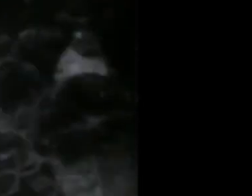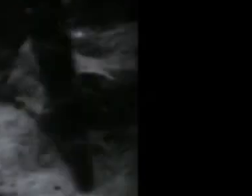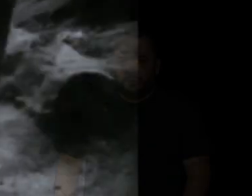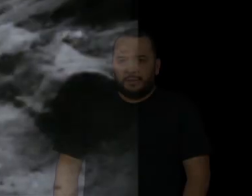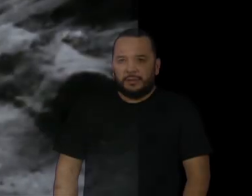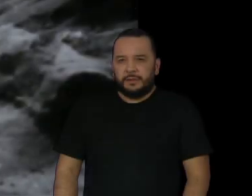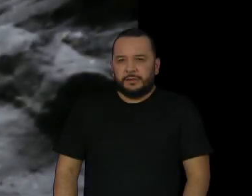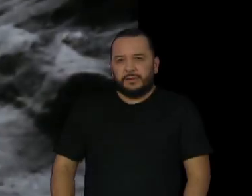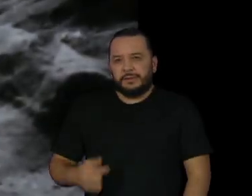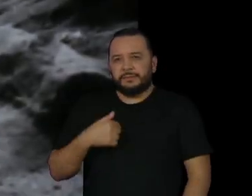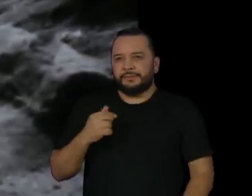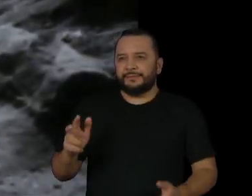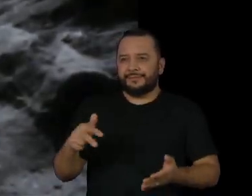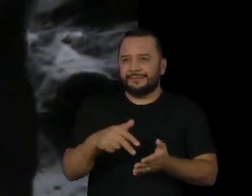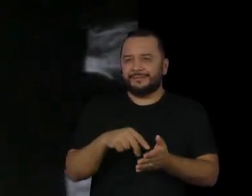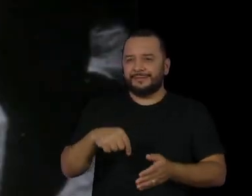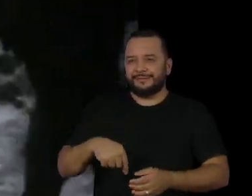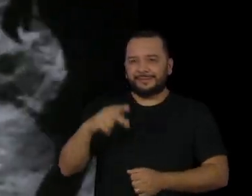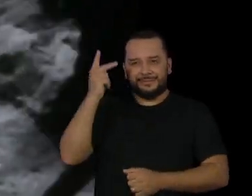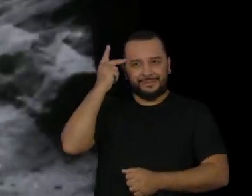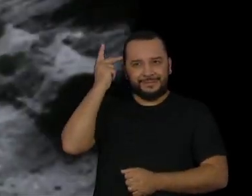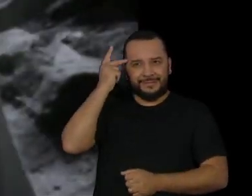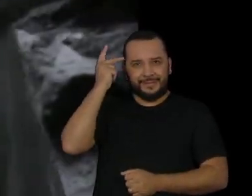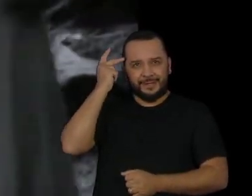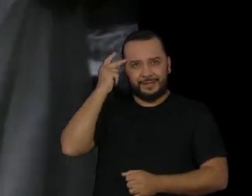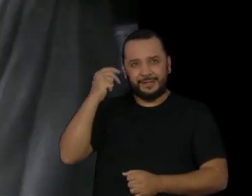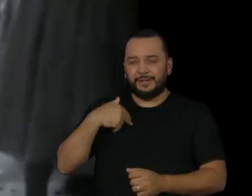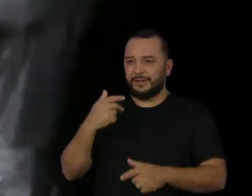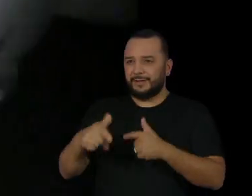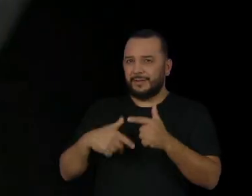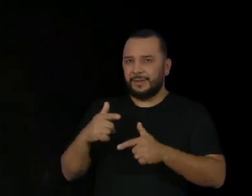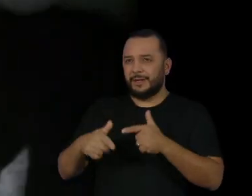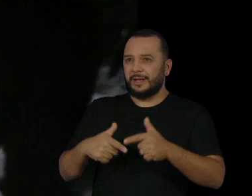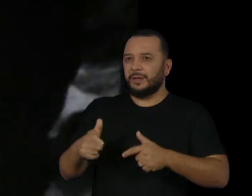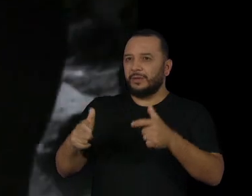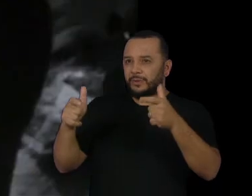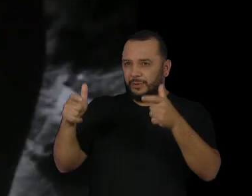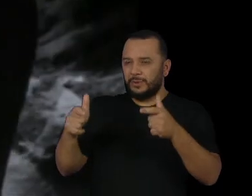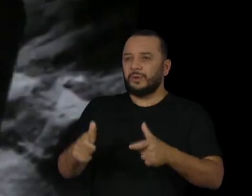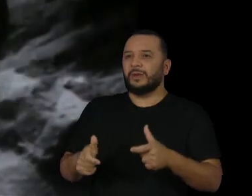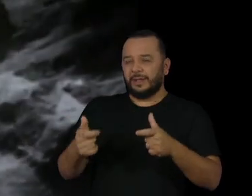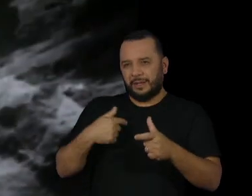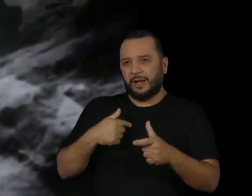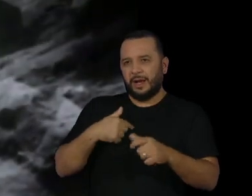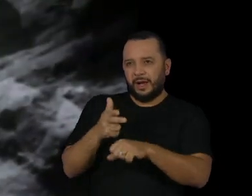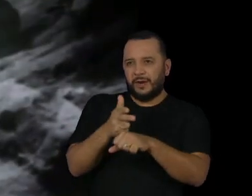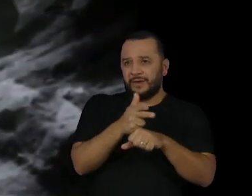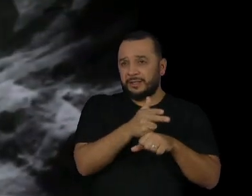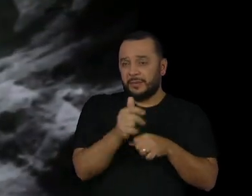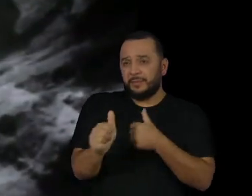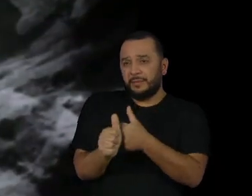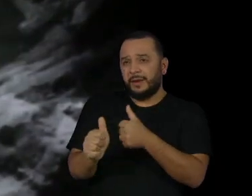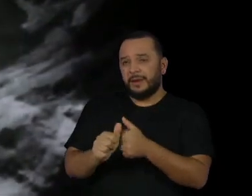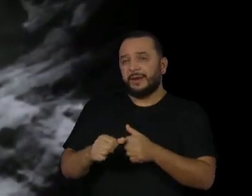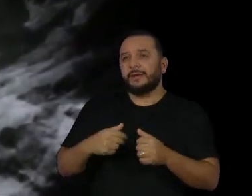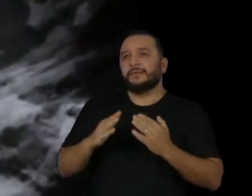Eu chegando em São Paulo e fui trabalhar num estúdio que era na boca de uma favela, a favela do Jacarezinho,